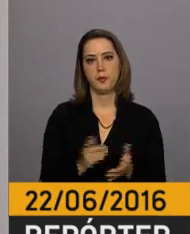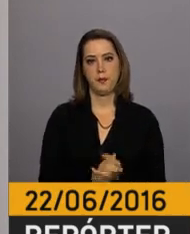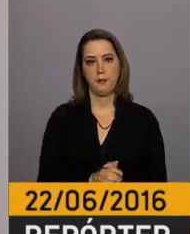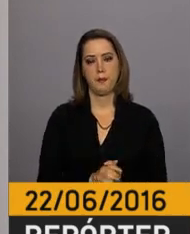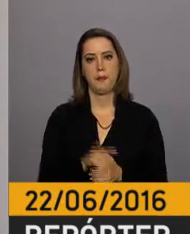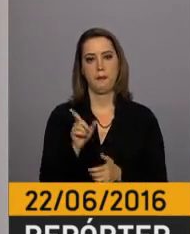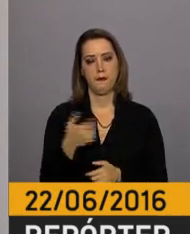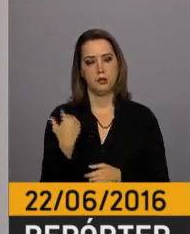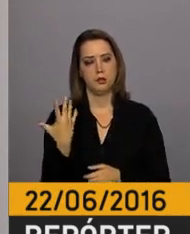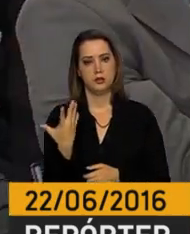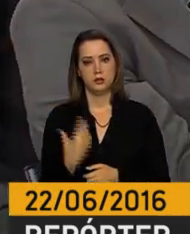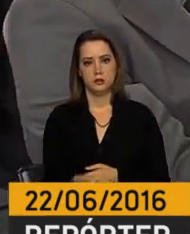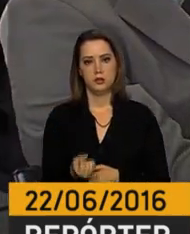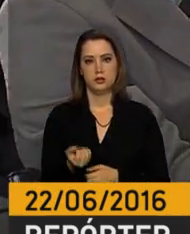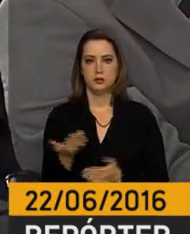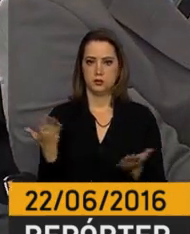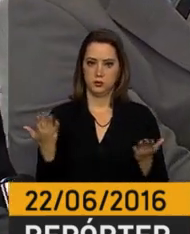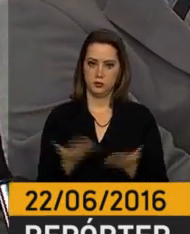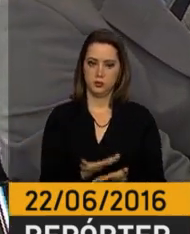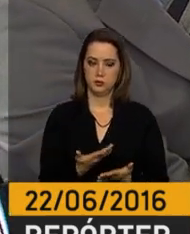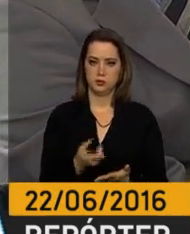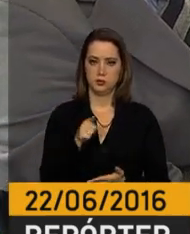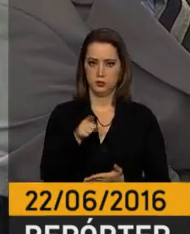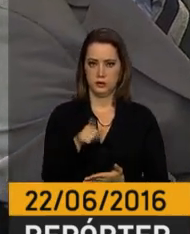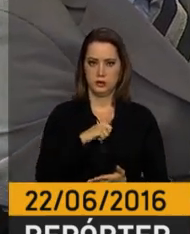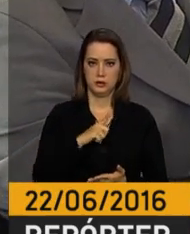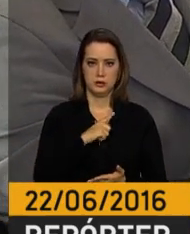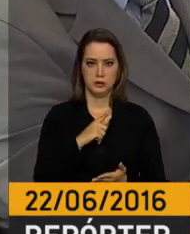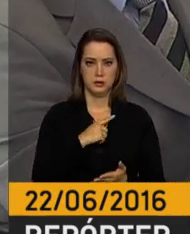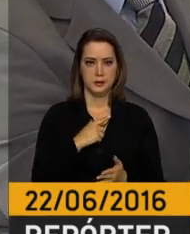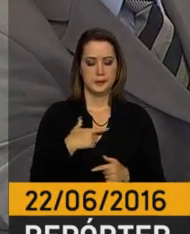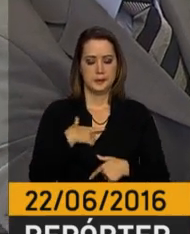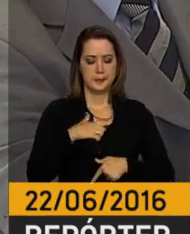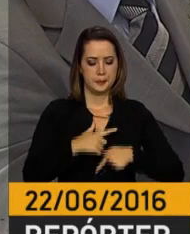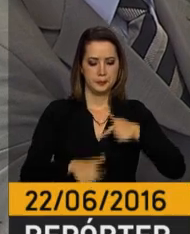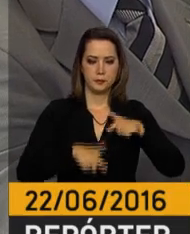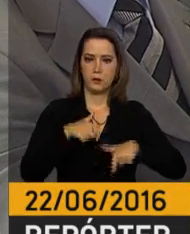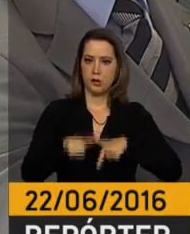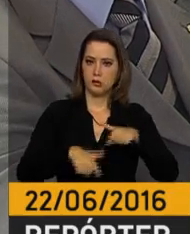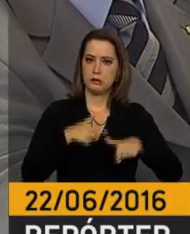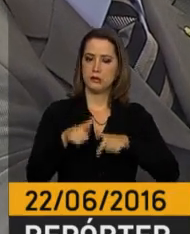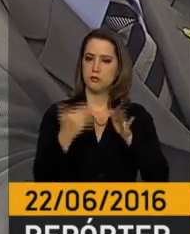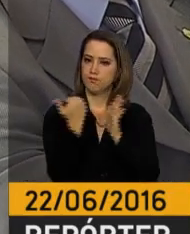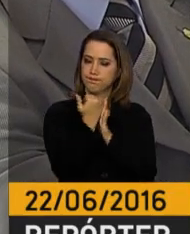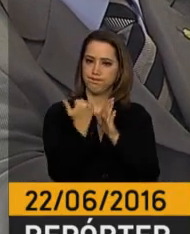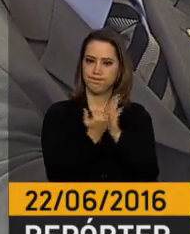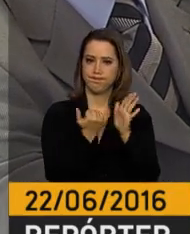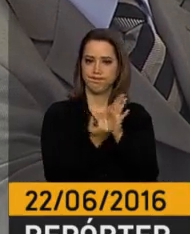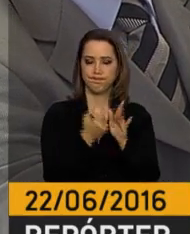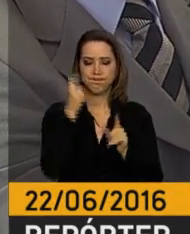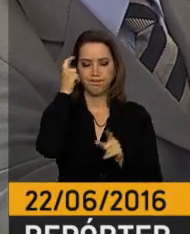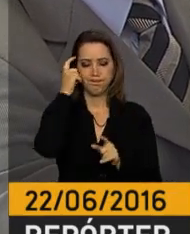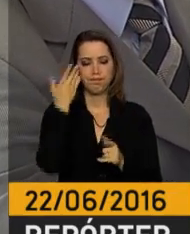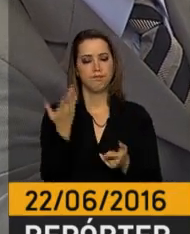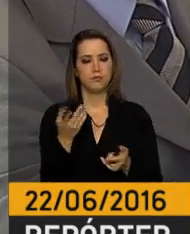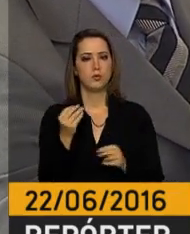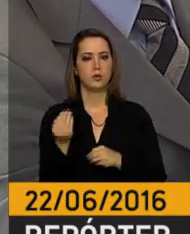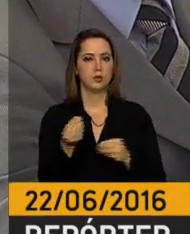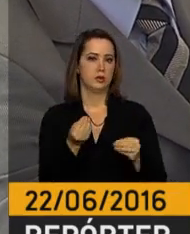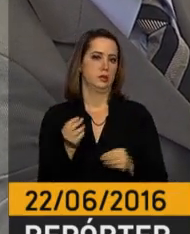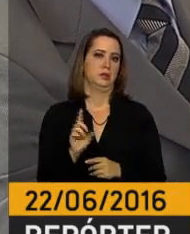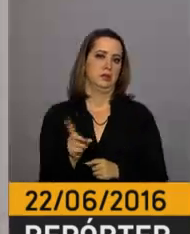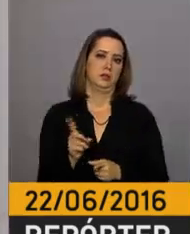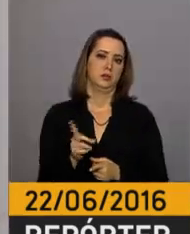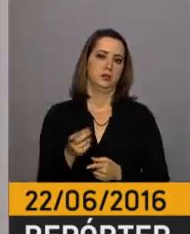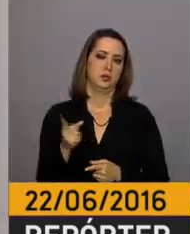né nesses próximos 15 dias estar inteiramente dedicado a formular um conjunto que evidentemente não será